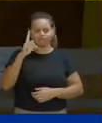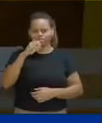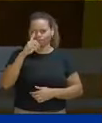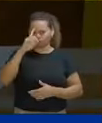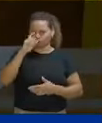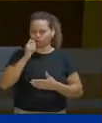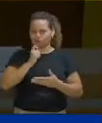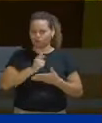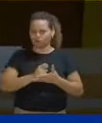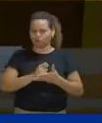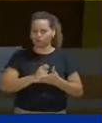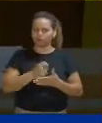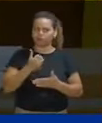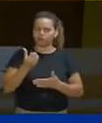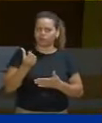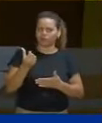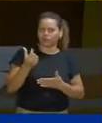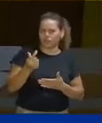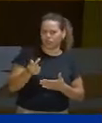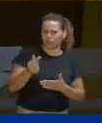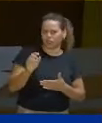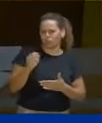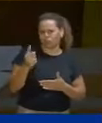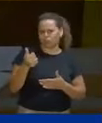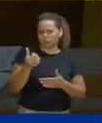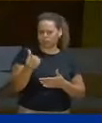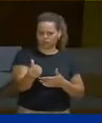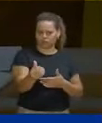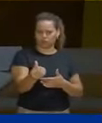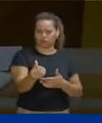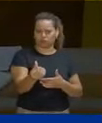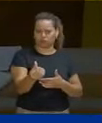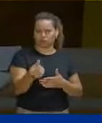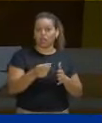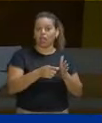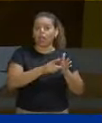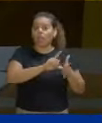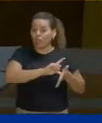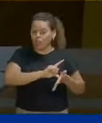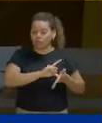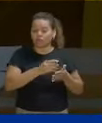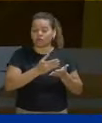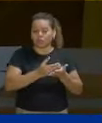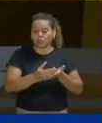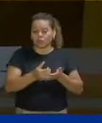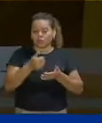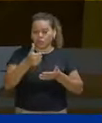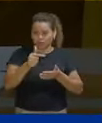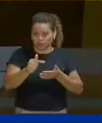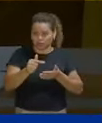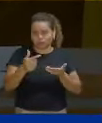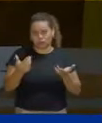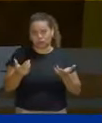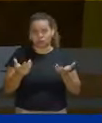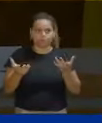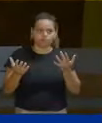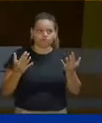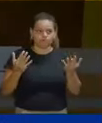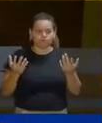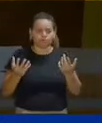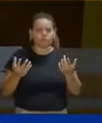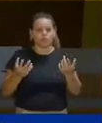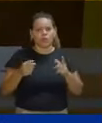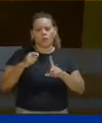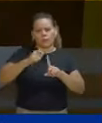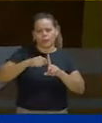17 ou às 16. Mas como originariamente era às 17, eu proponho, pelo menos no mês